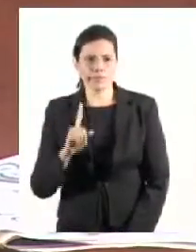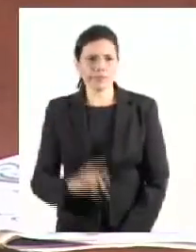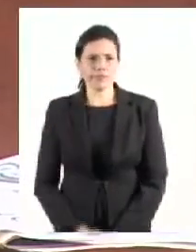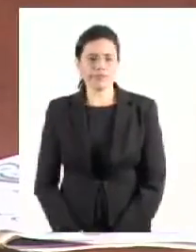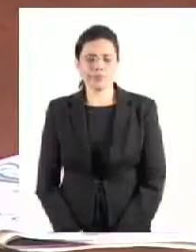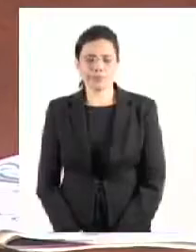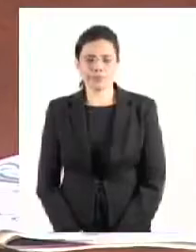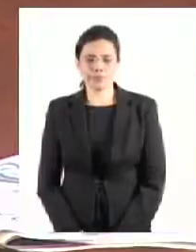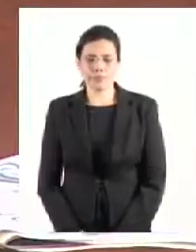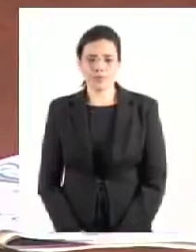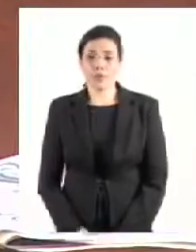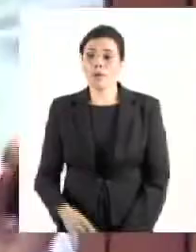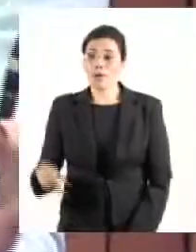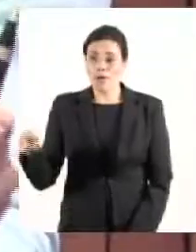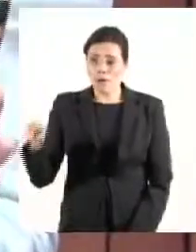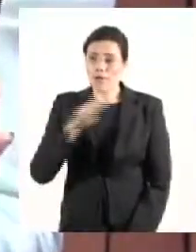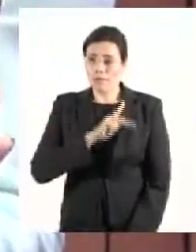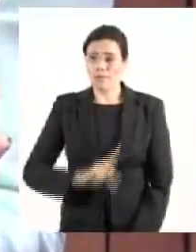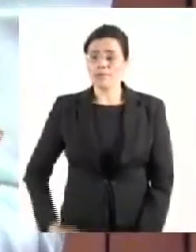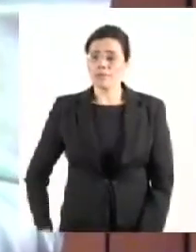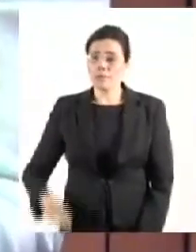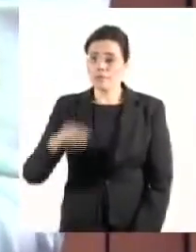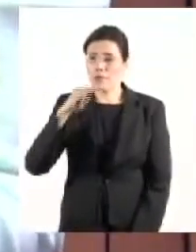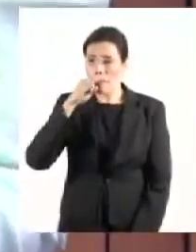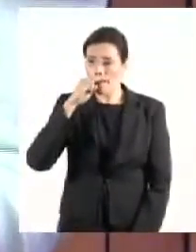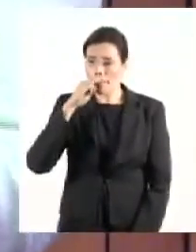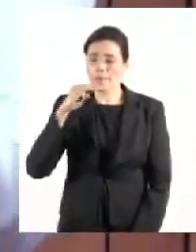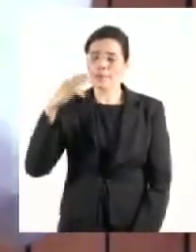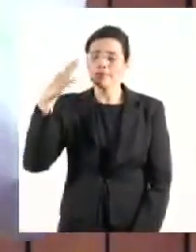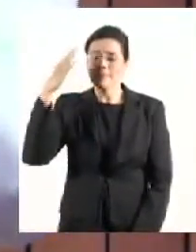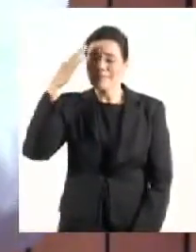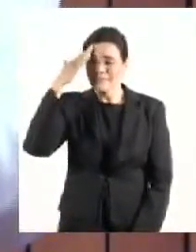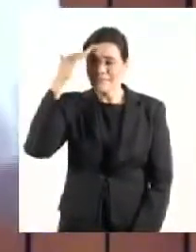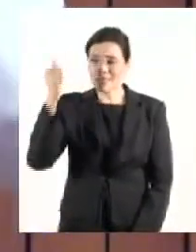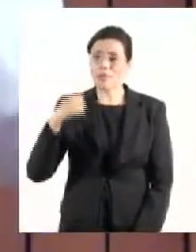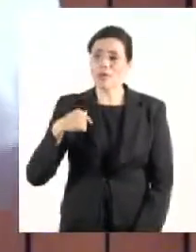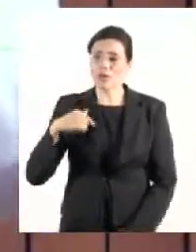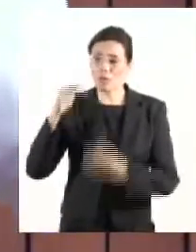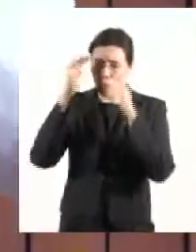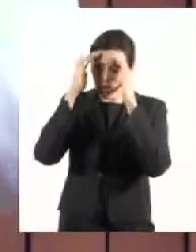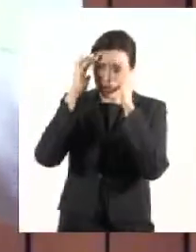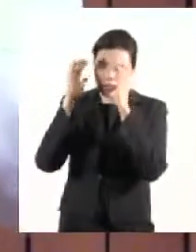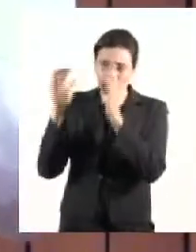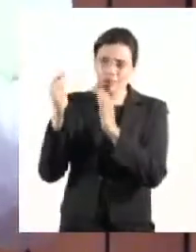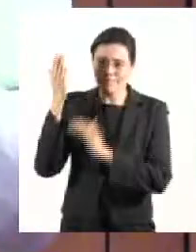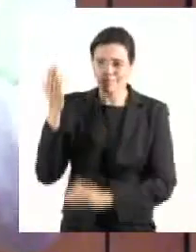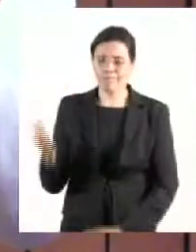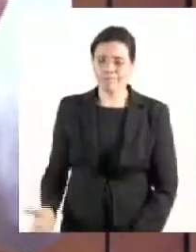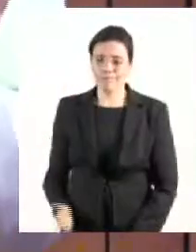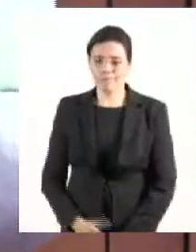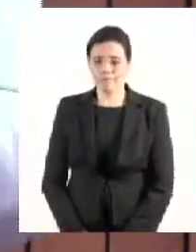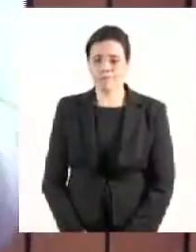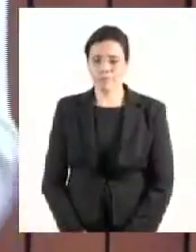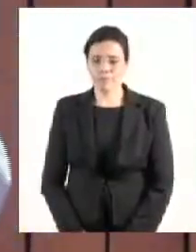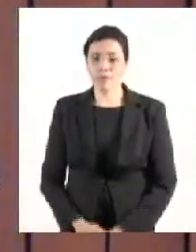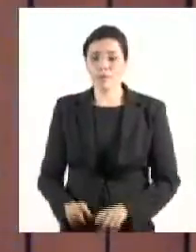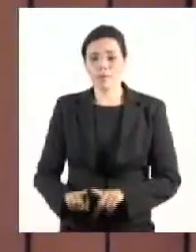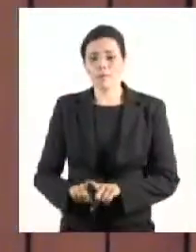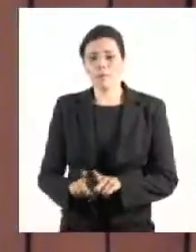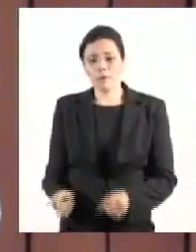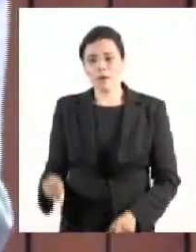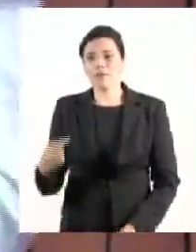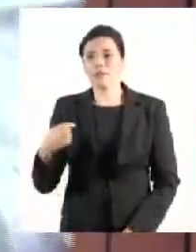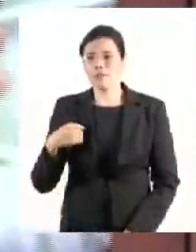Humberto sabe que o respeito. Mas para mim, o presidente Humberto é como os outros